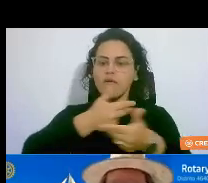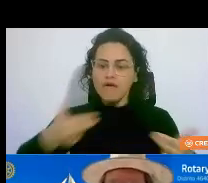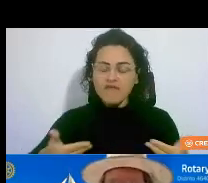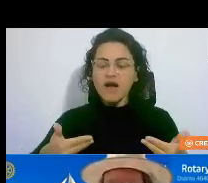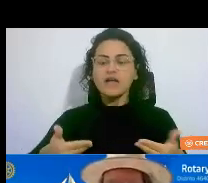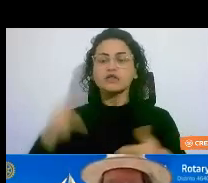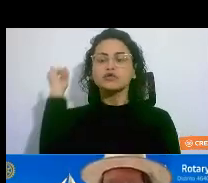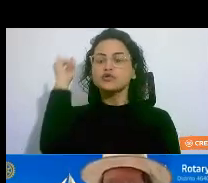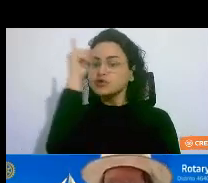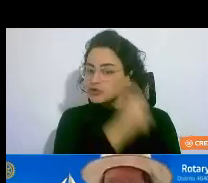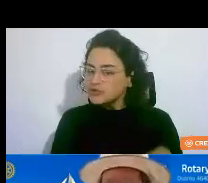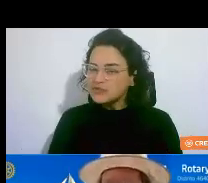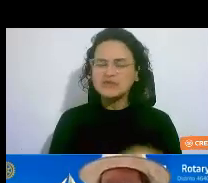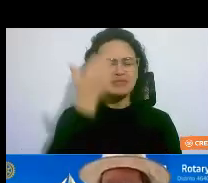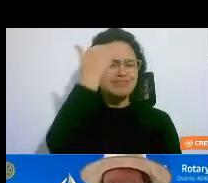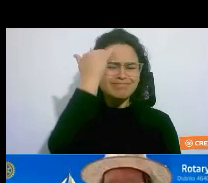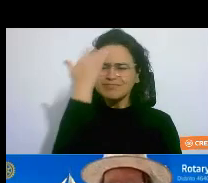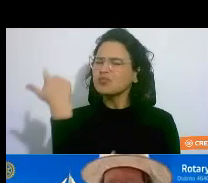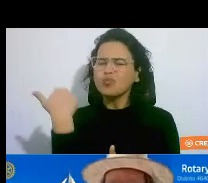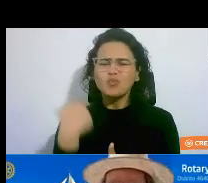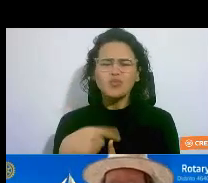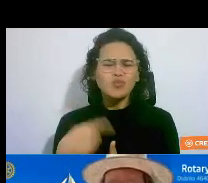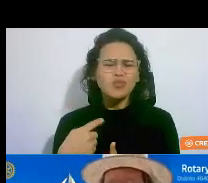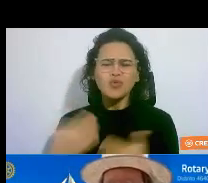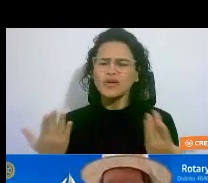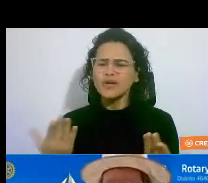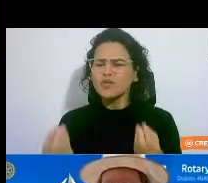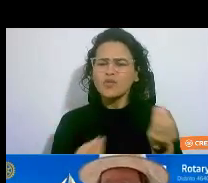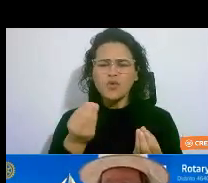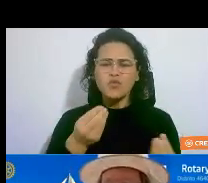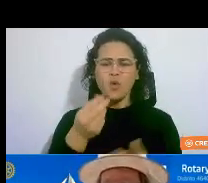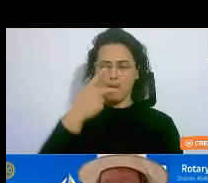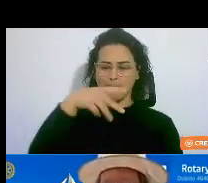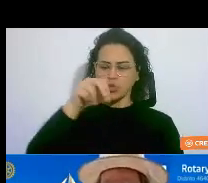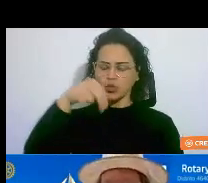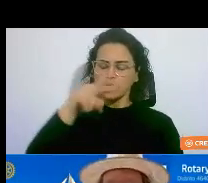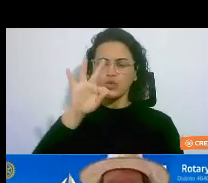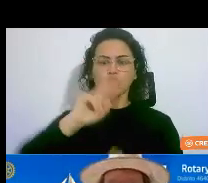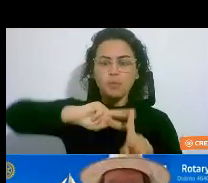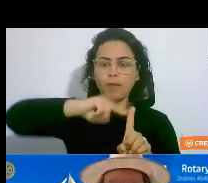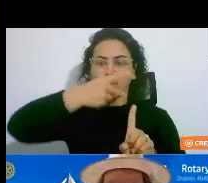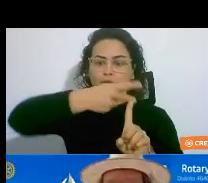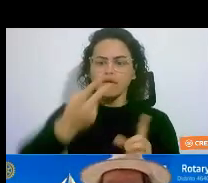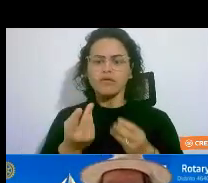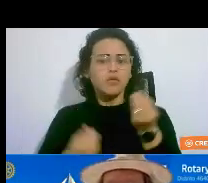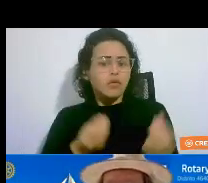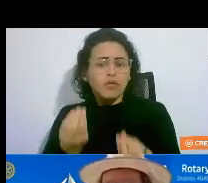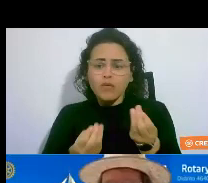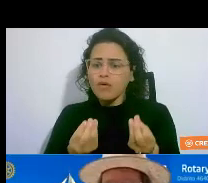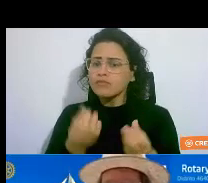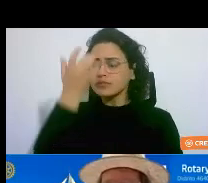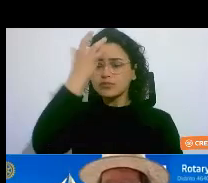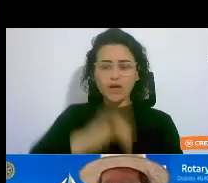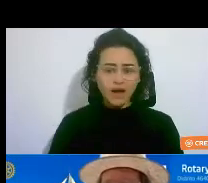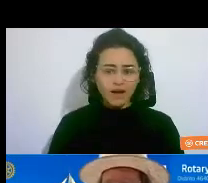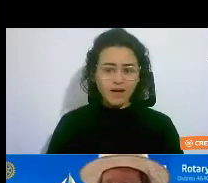doar, de que forma doar, como dobrar pontos, o que não dobra pontos. Tenho recebido muito pedido de